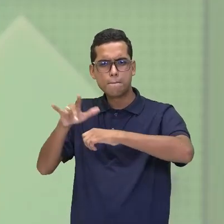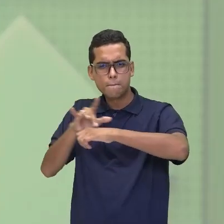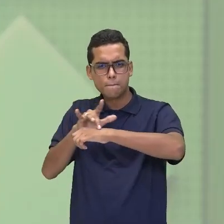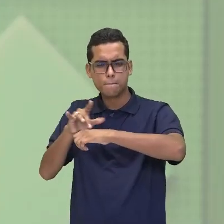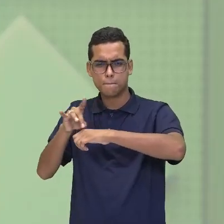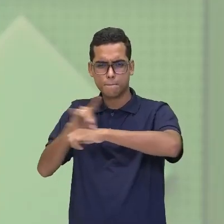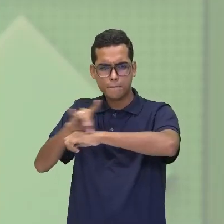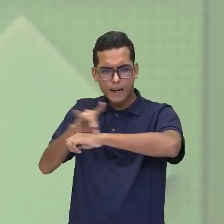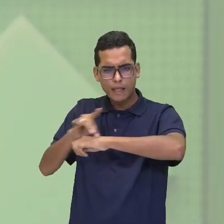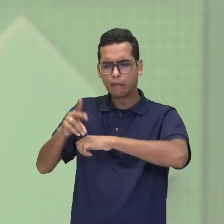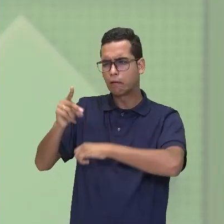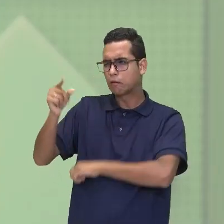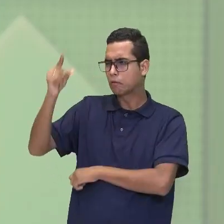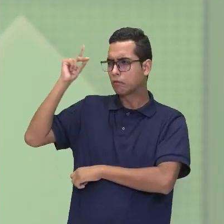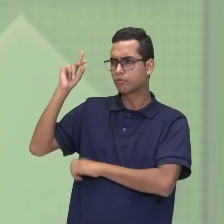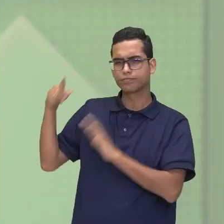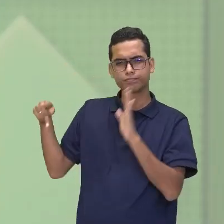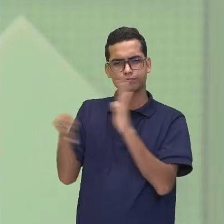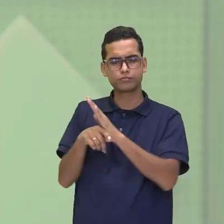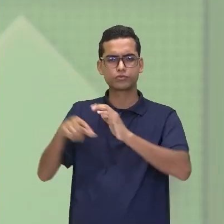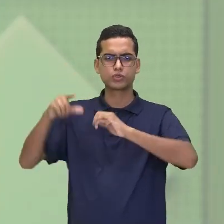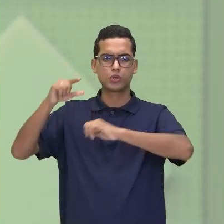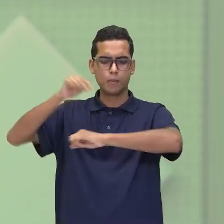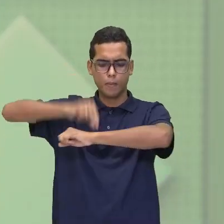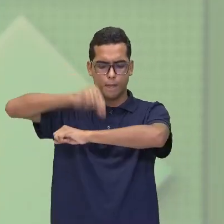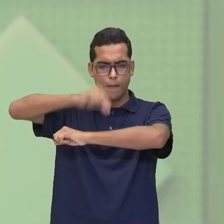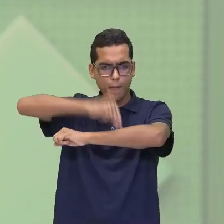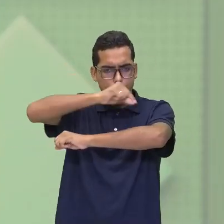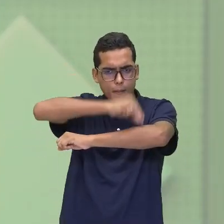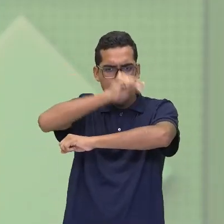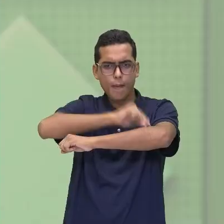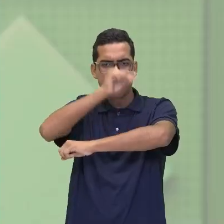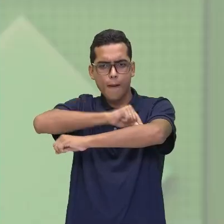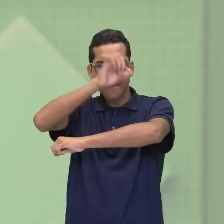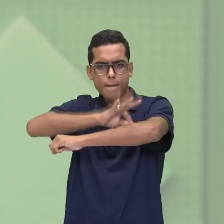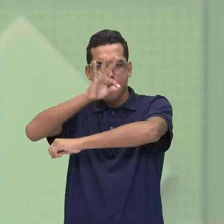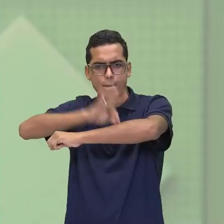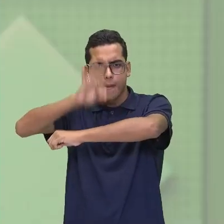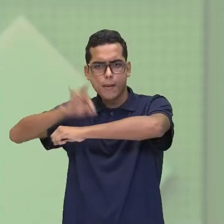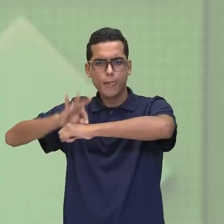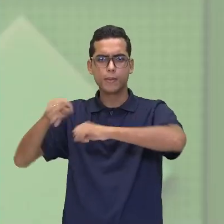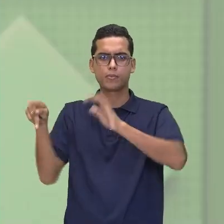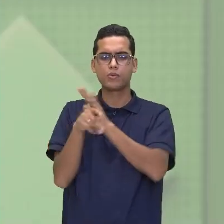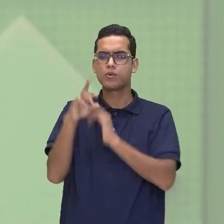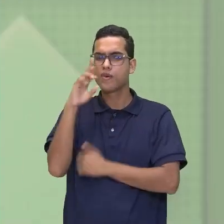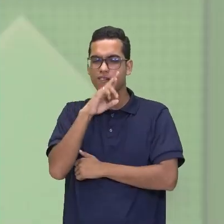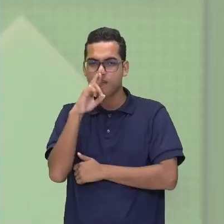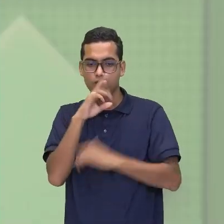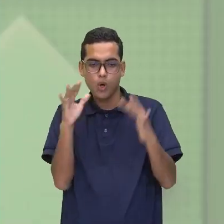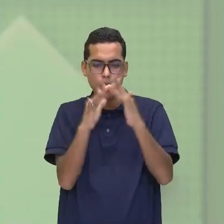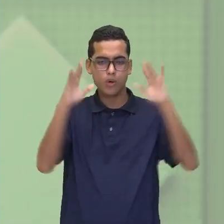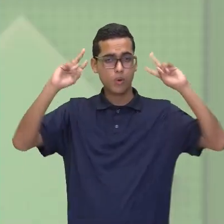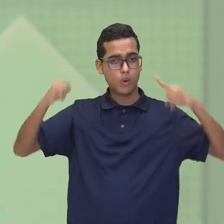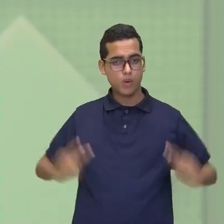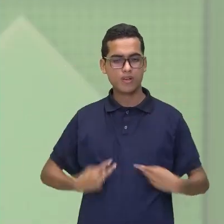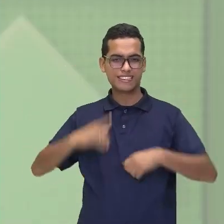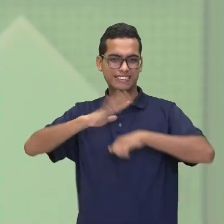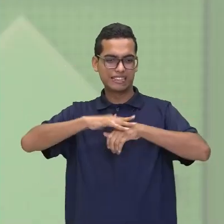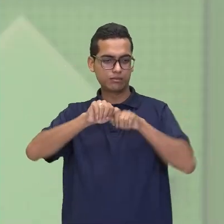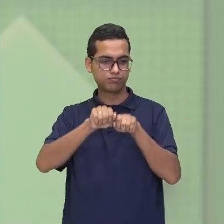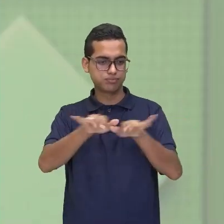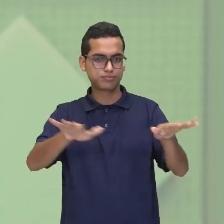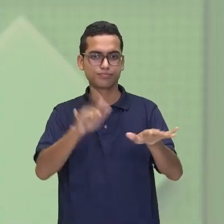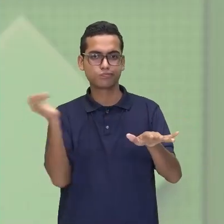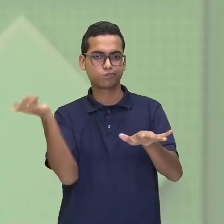muito antigo, em que as pulgas de ratos, elas, ao entrar em contato com os seres humanos, transmitiam, então, essa